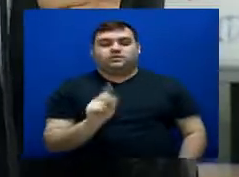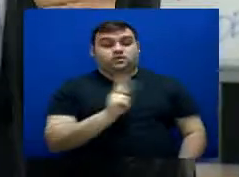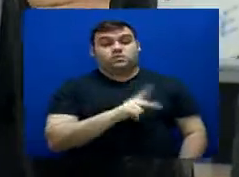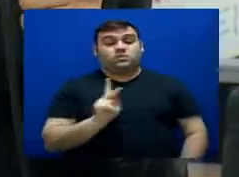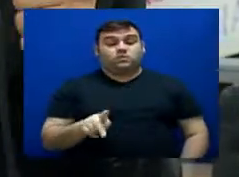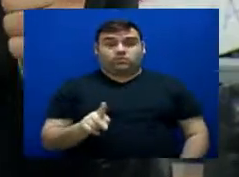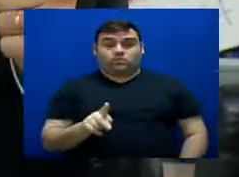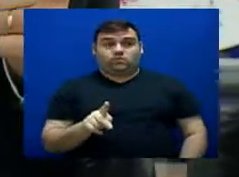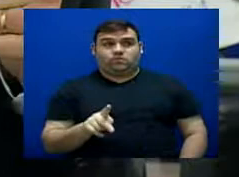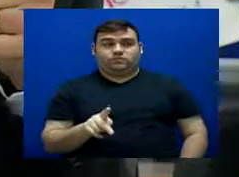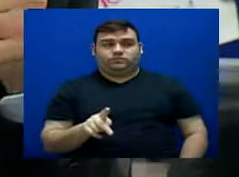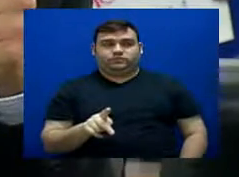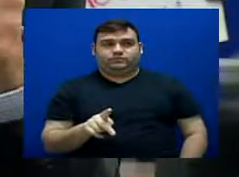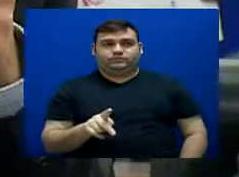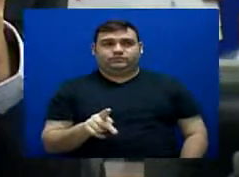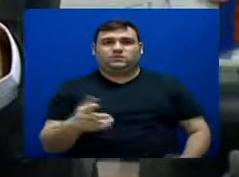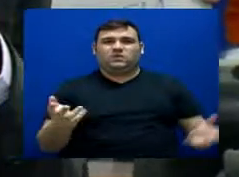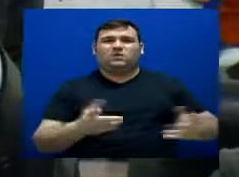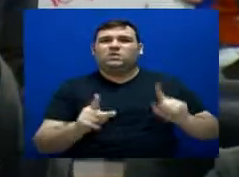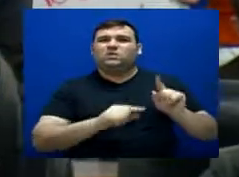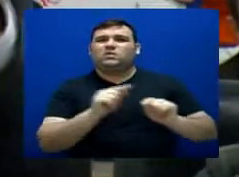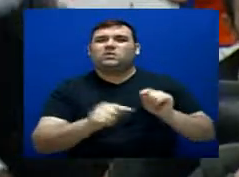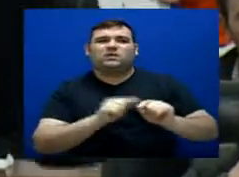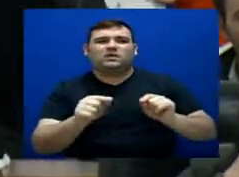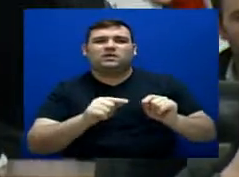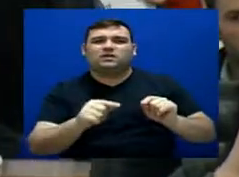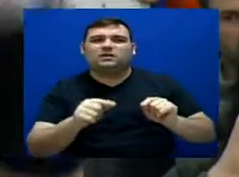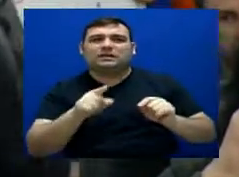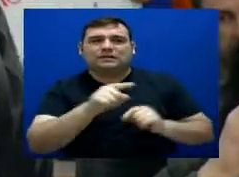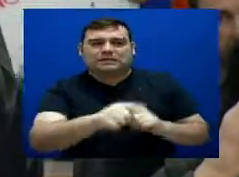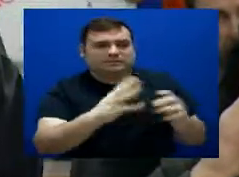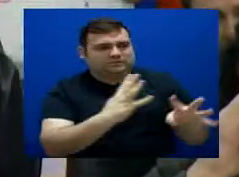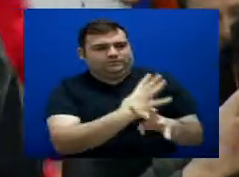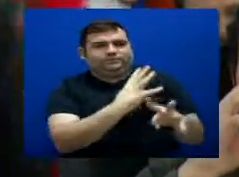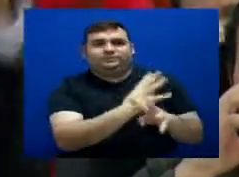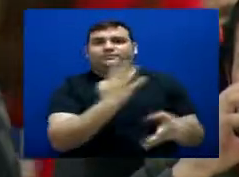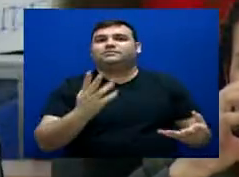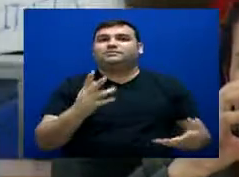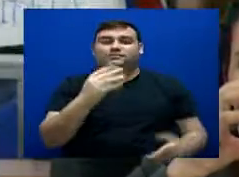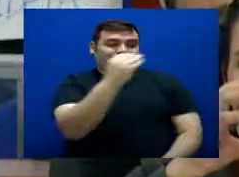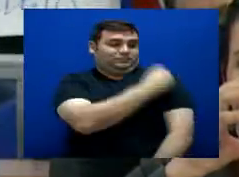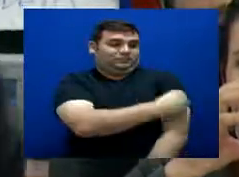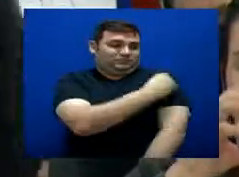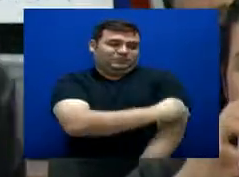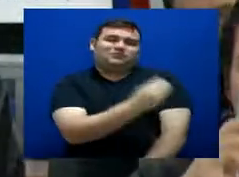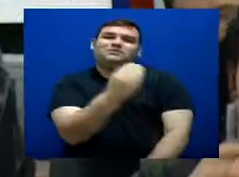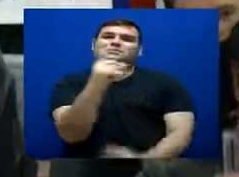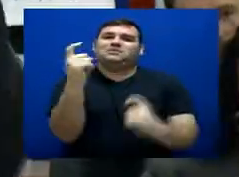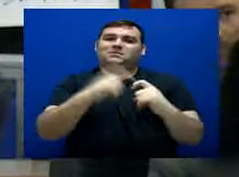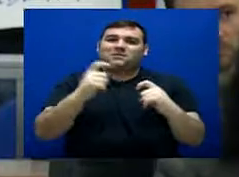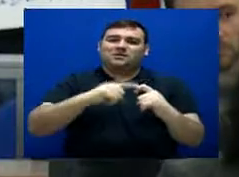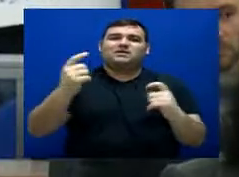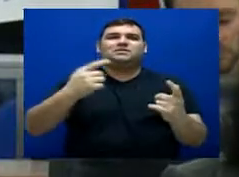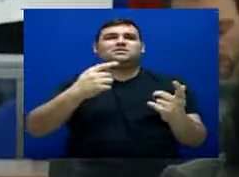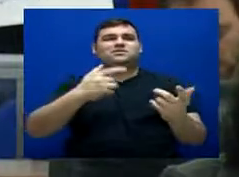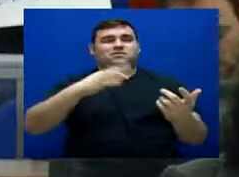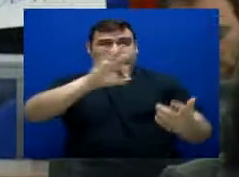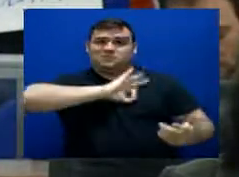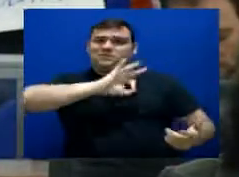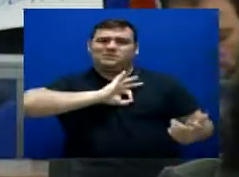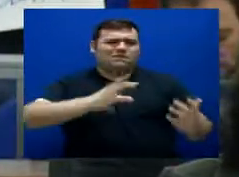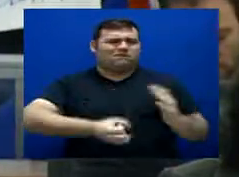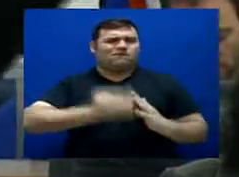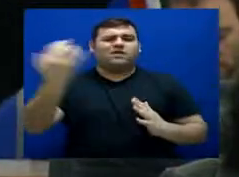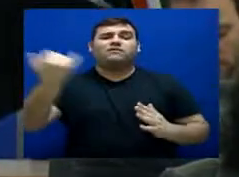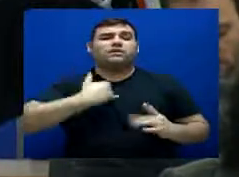professor hoje, ele é para-choque. O médico, o enfermeiro, o policial, quantas vezes eu